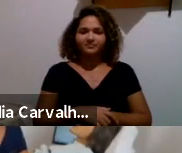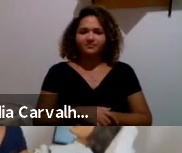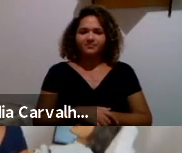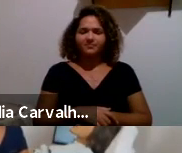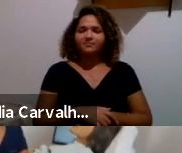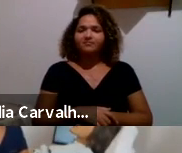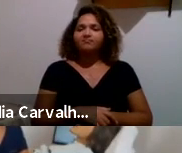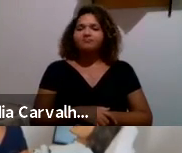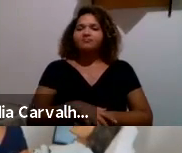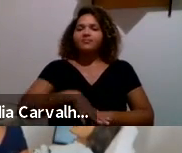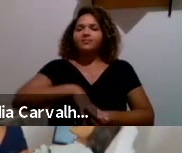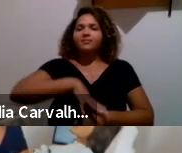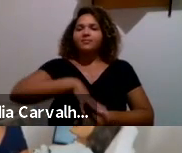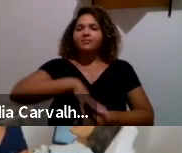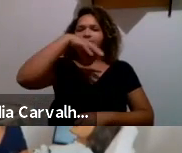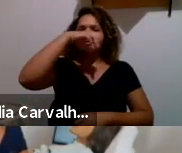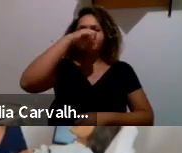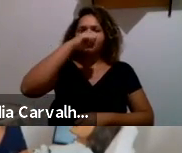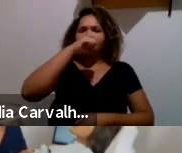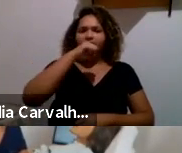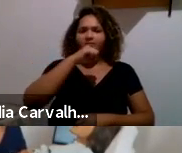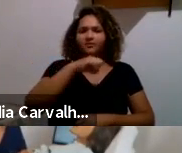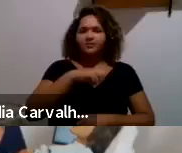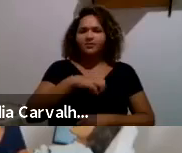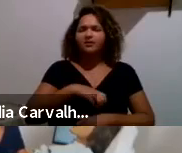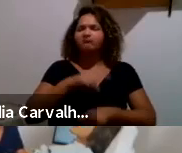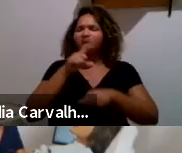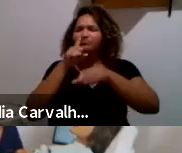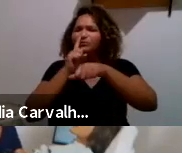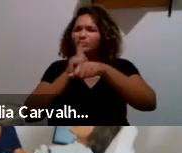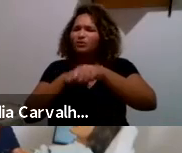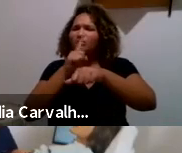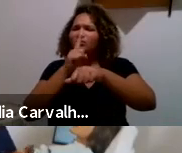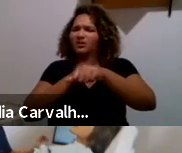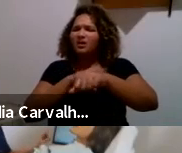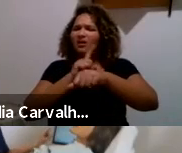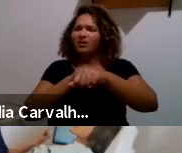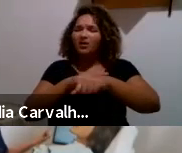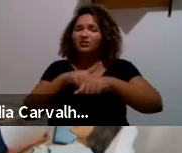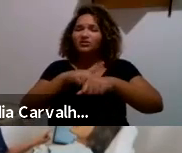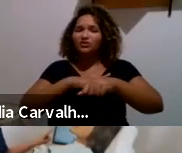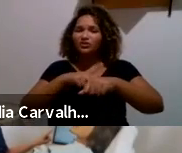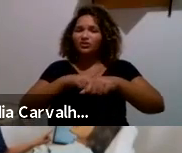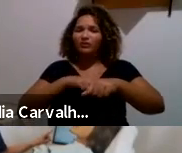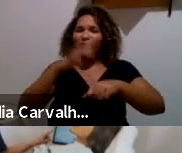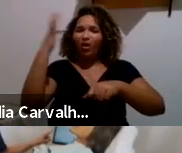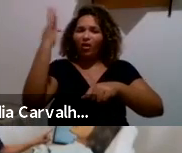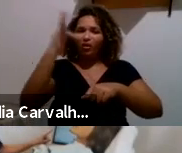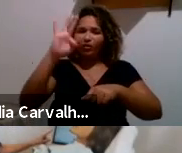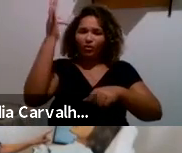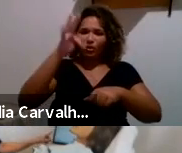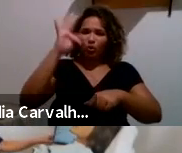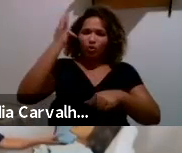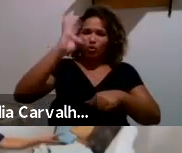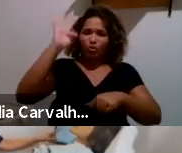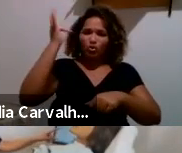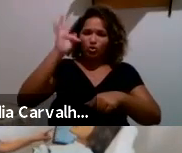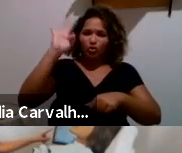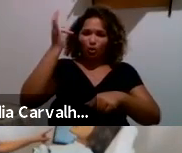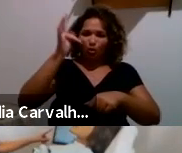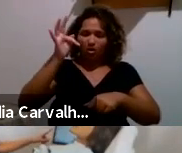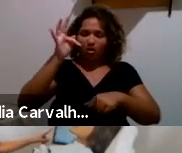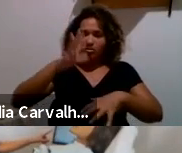Respira. Todas as vezes que tiver contração, olha, Michelle, como não está com bastante contração,